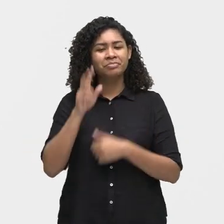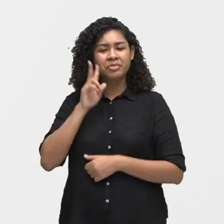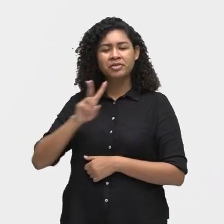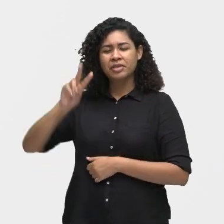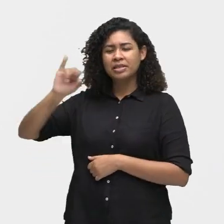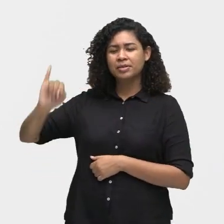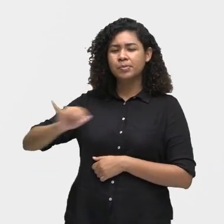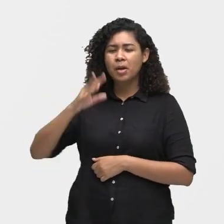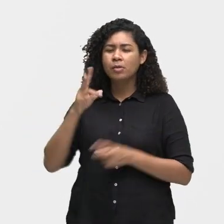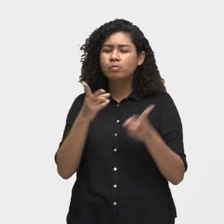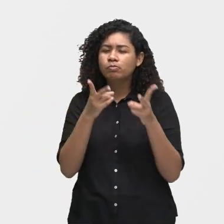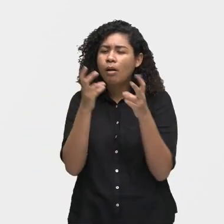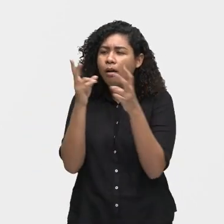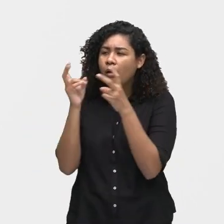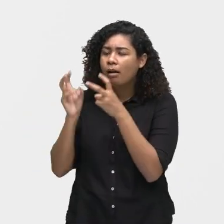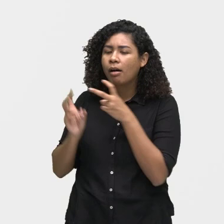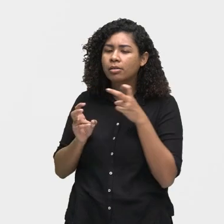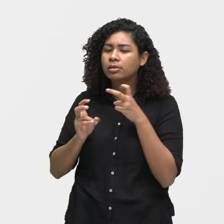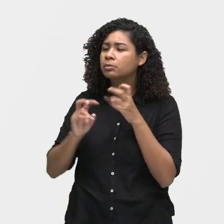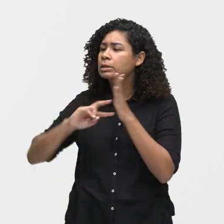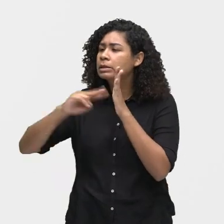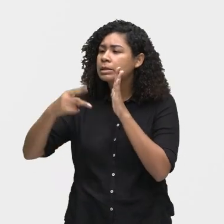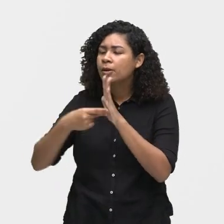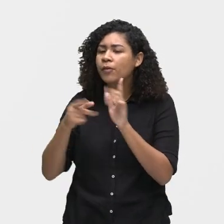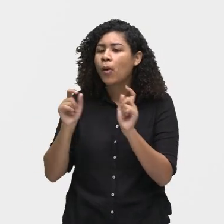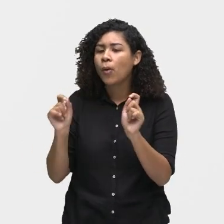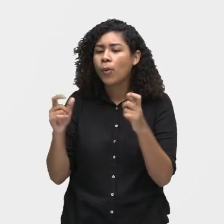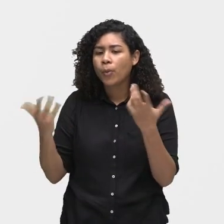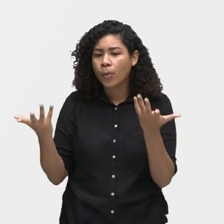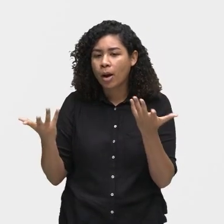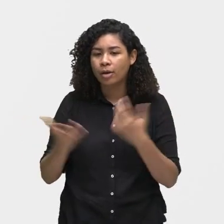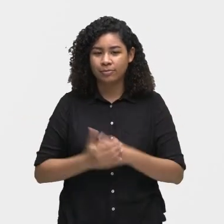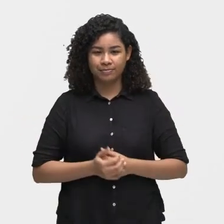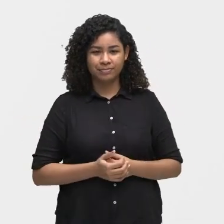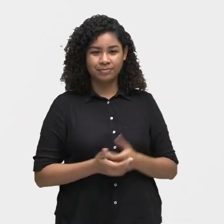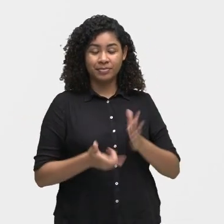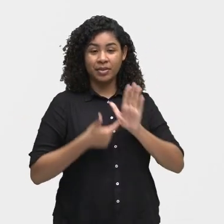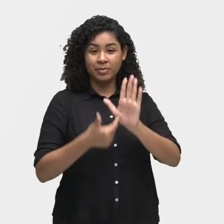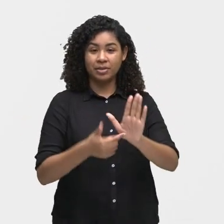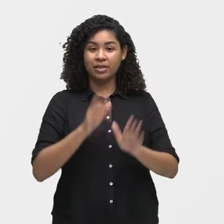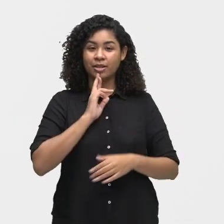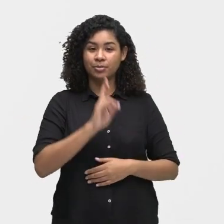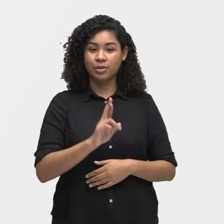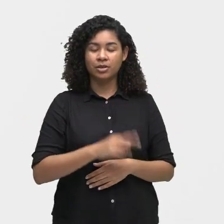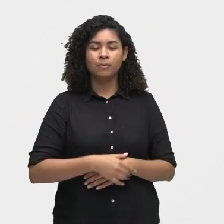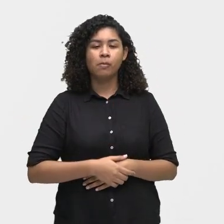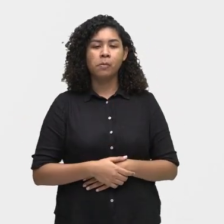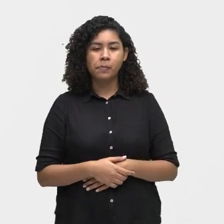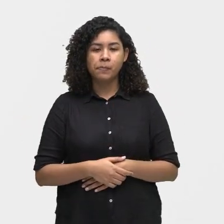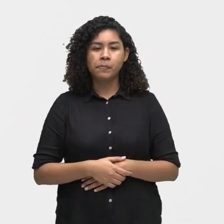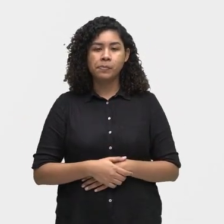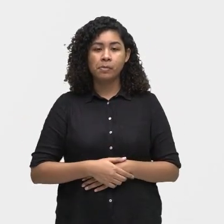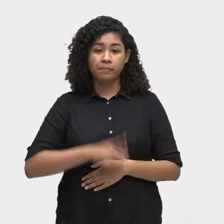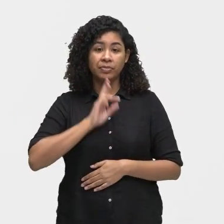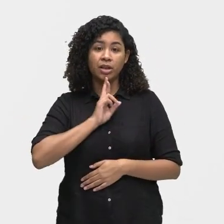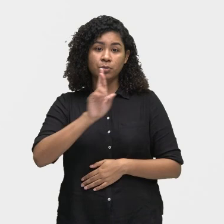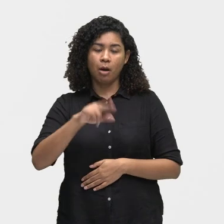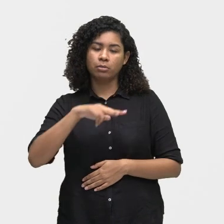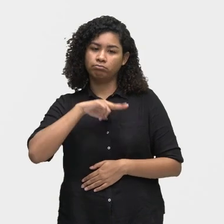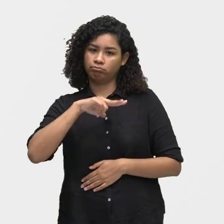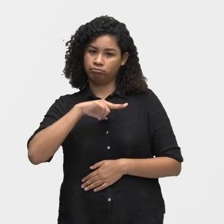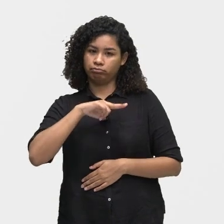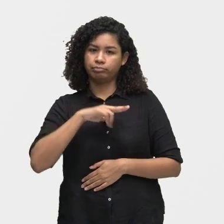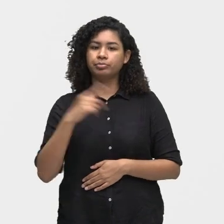imagem. Né? Vamos ver então a resposta? Bem, a resposta é pessoal, então cada